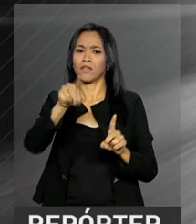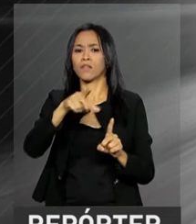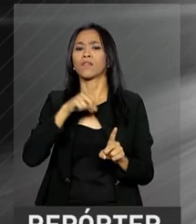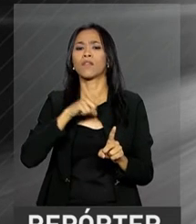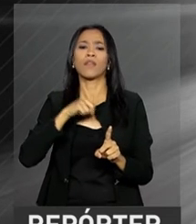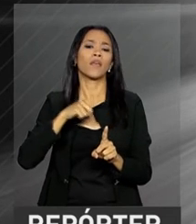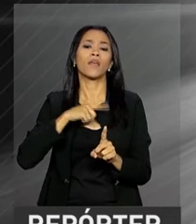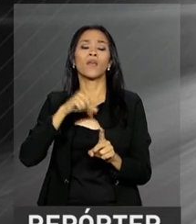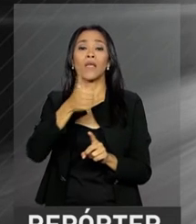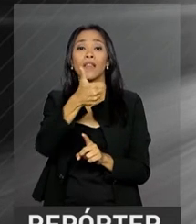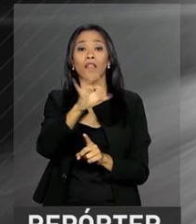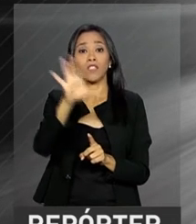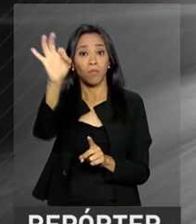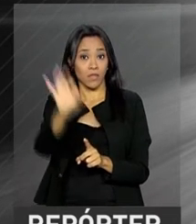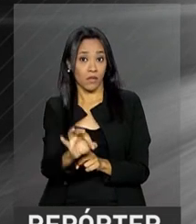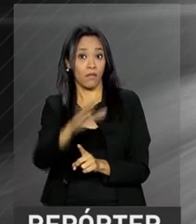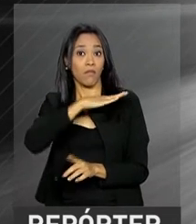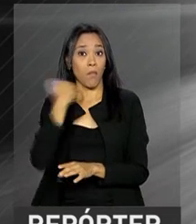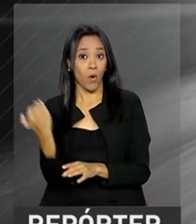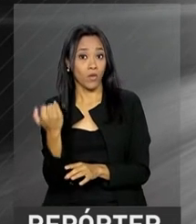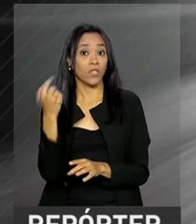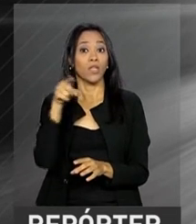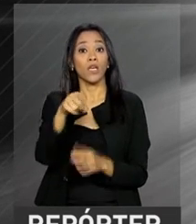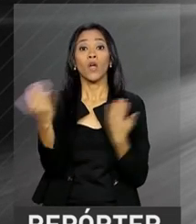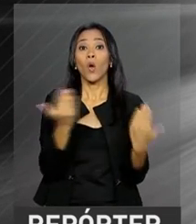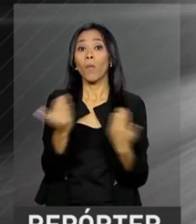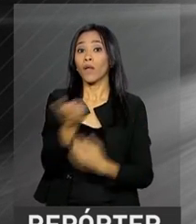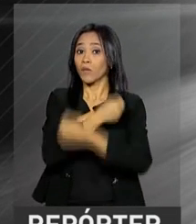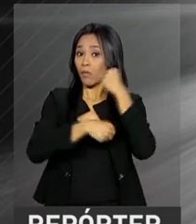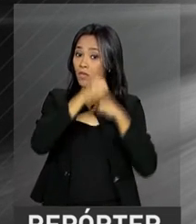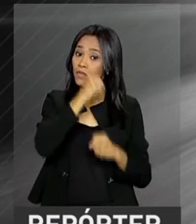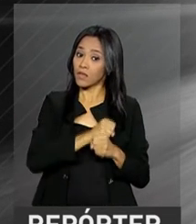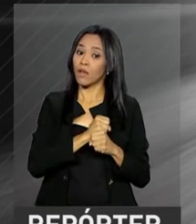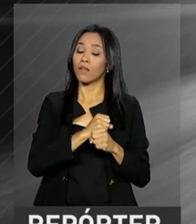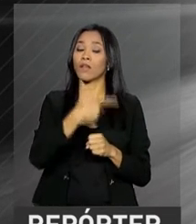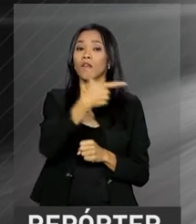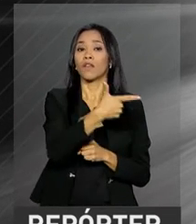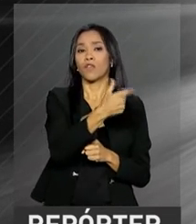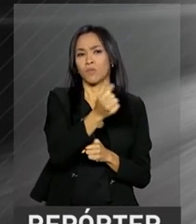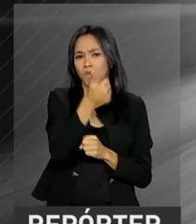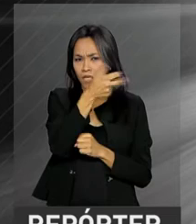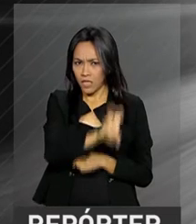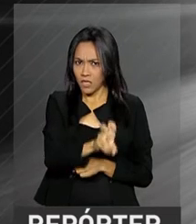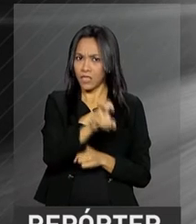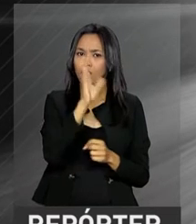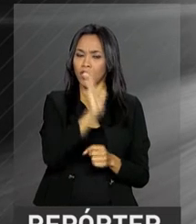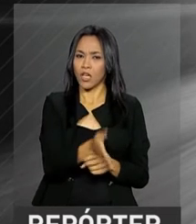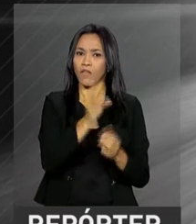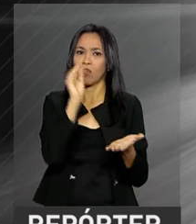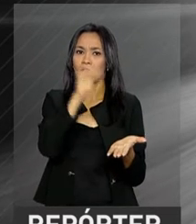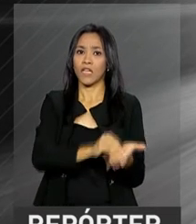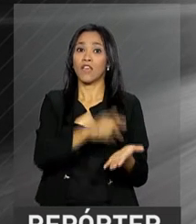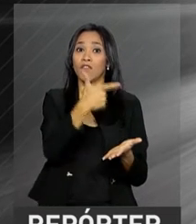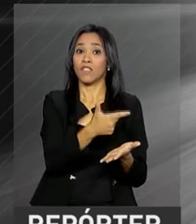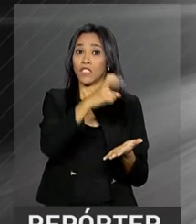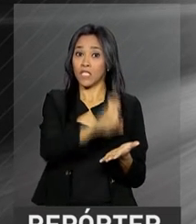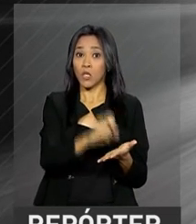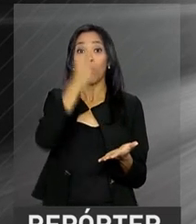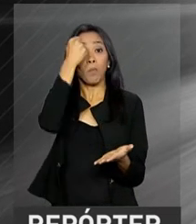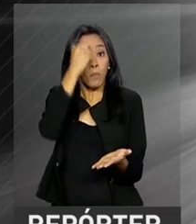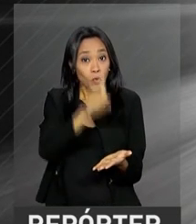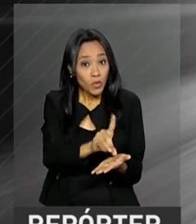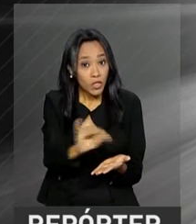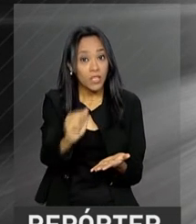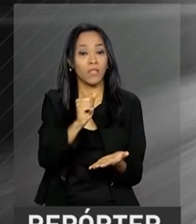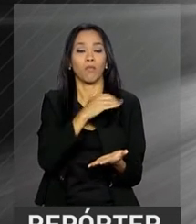redução de 10% nas mortes em comparação ao ano passado. Em 2015, foram registrados 25 óbitos por dia. Já